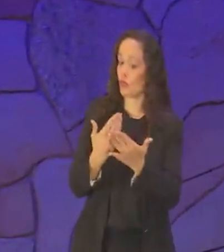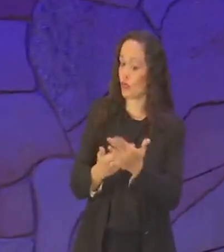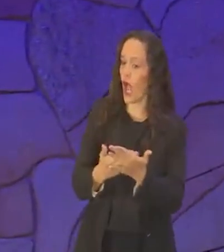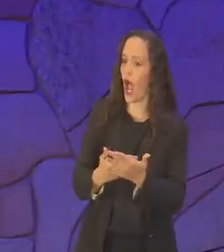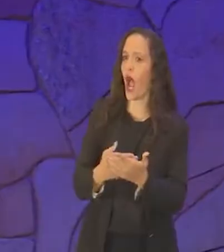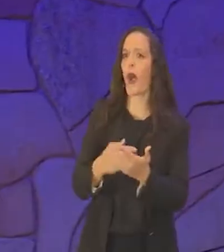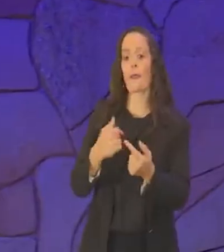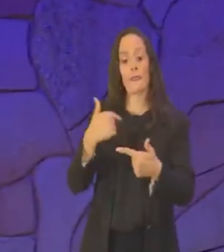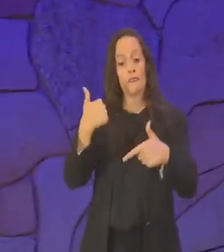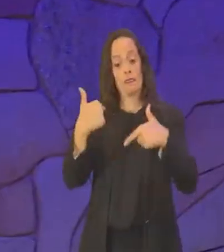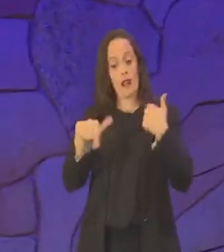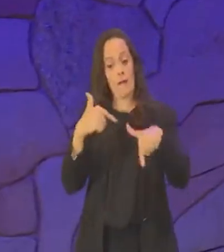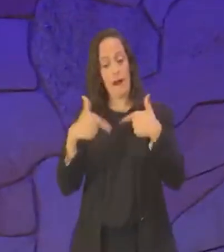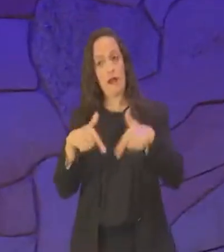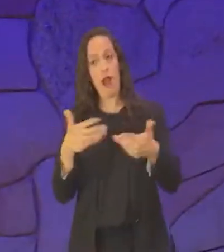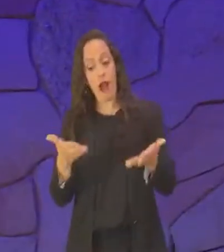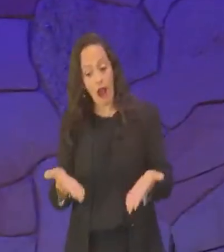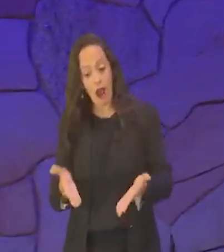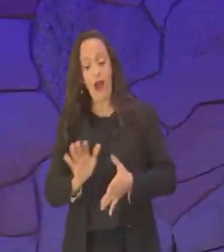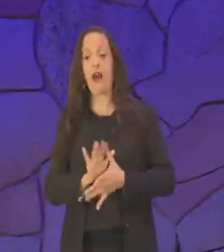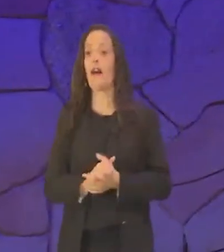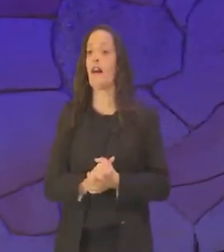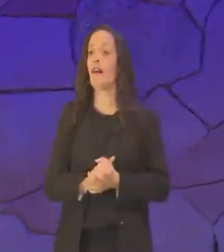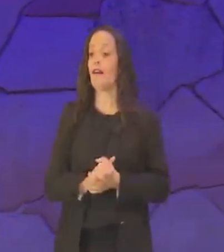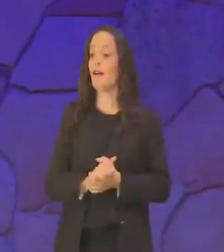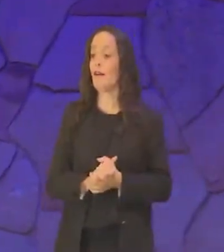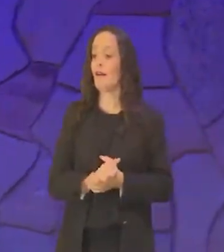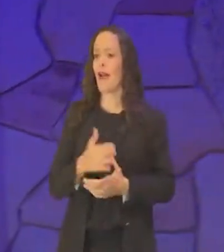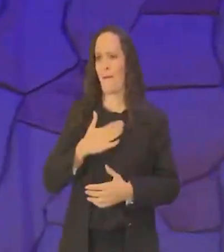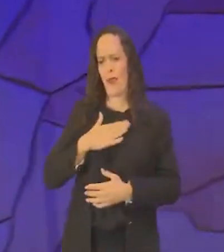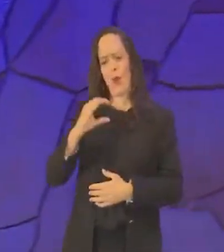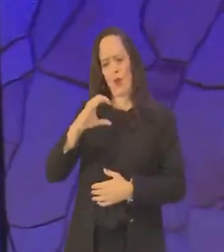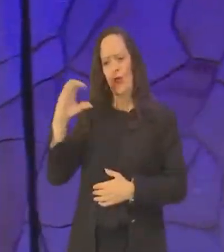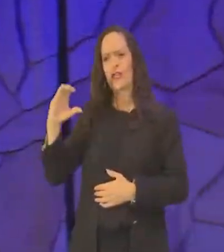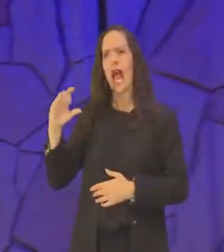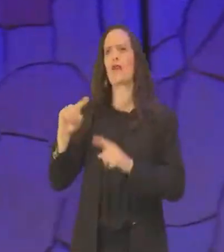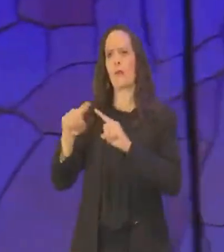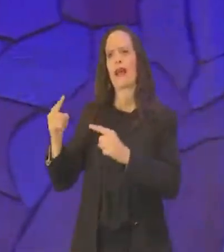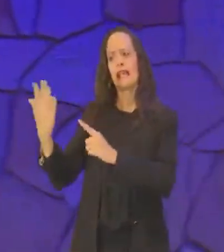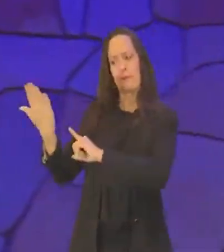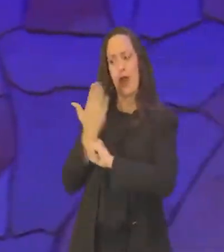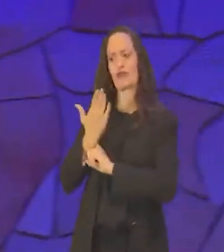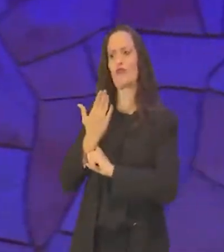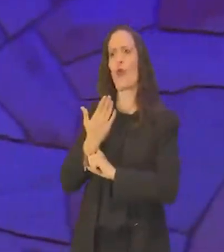vai trabalhar, aqui neste lugar. Era o meu cunhado, mas ele me fez ser homem.